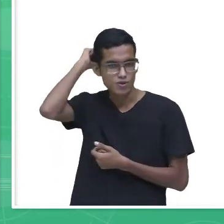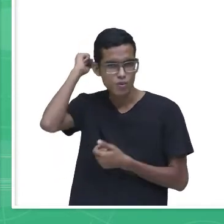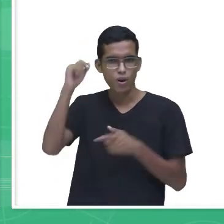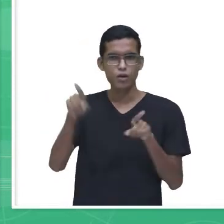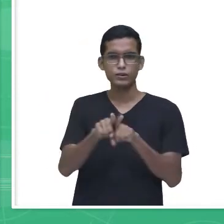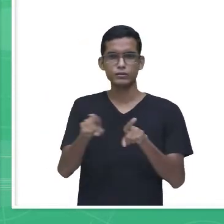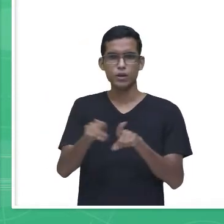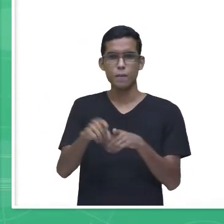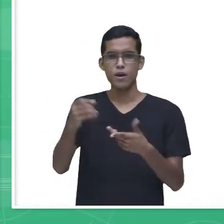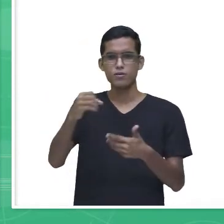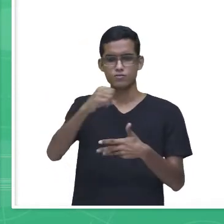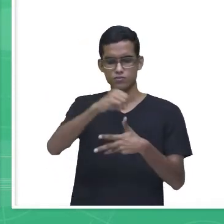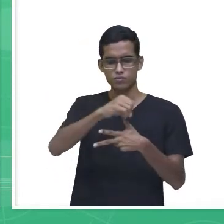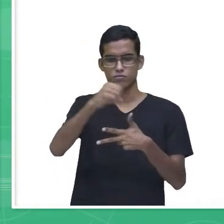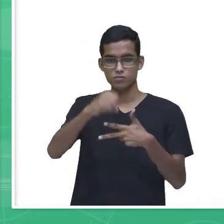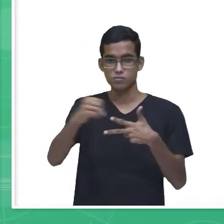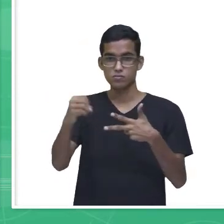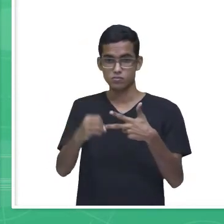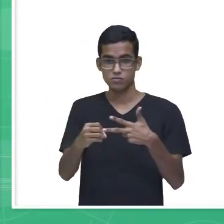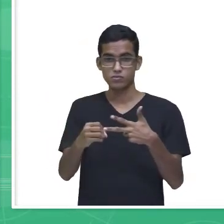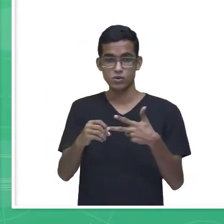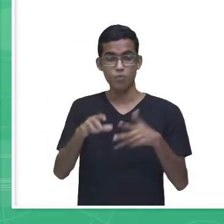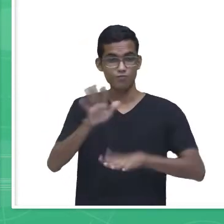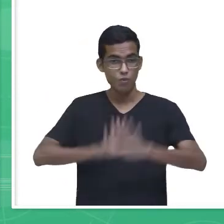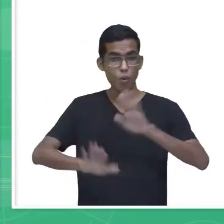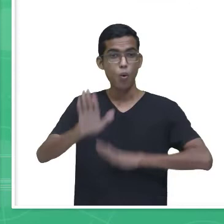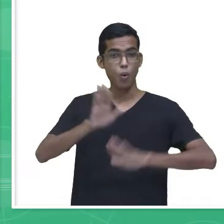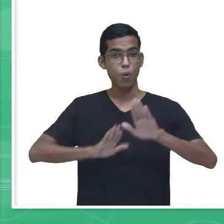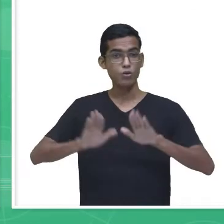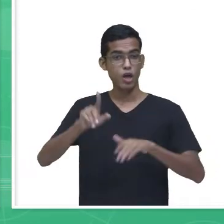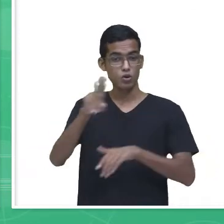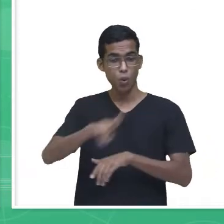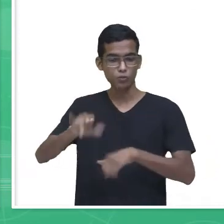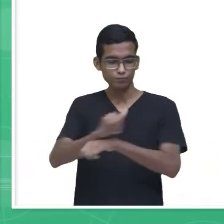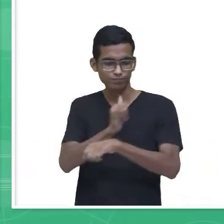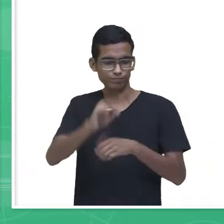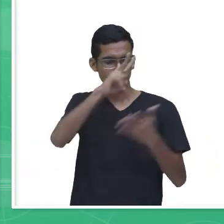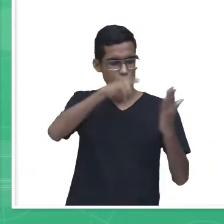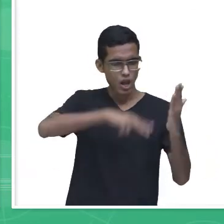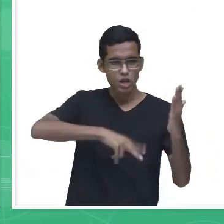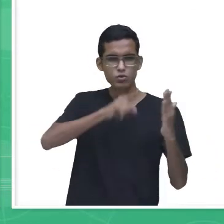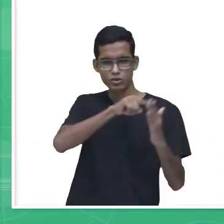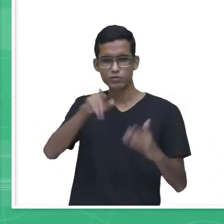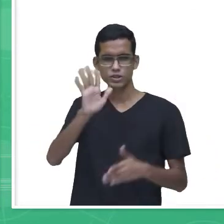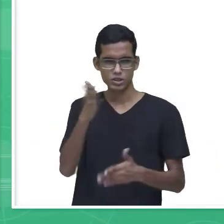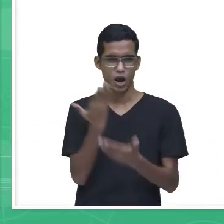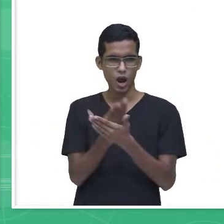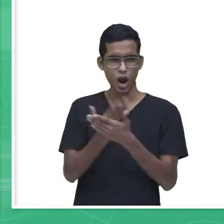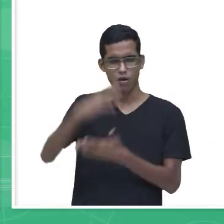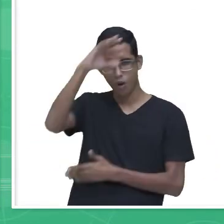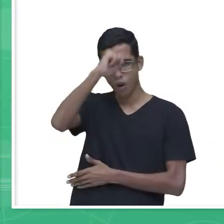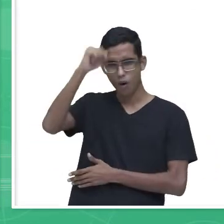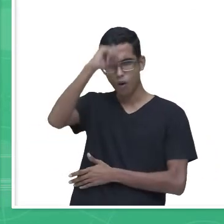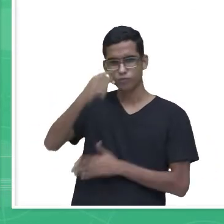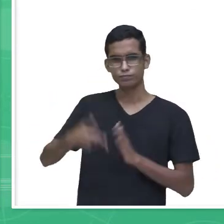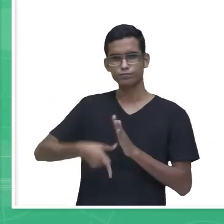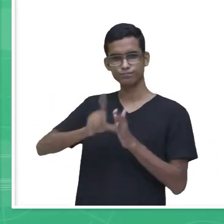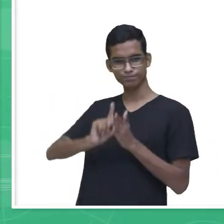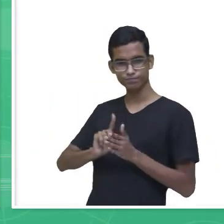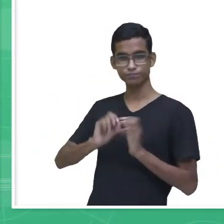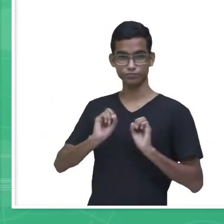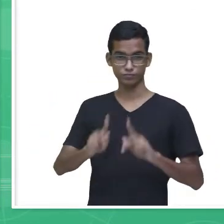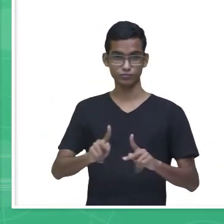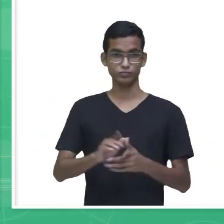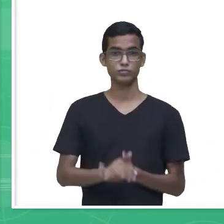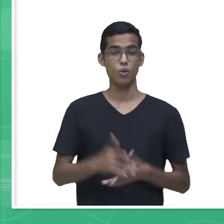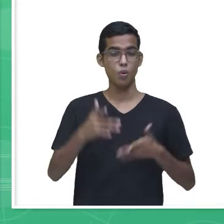e muito cuidado. Usem aquelas estratégias de leitura que vocês viram. Vamos ver a questão? Olha só. Então, essa questão, gente, é um